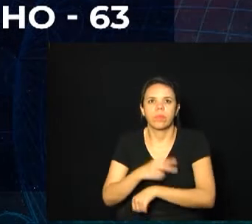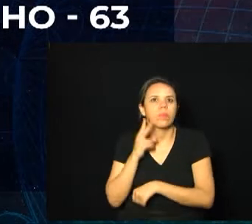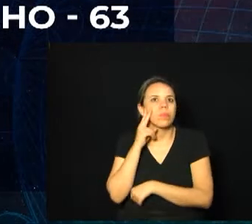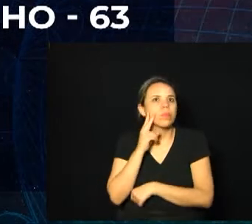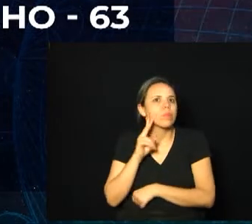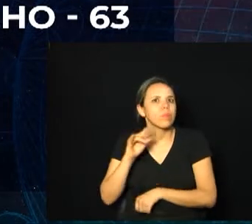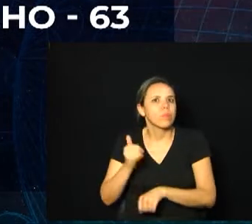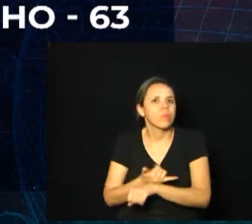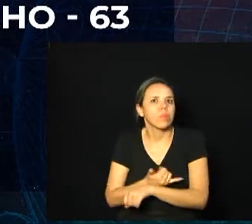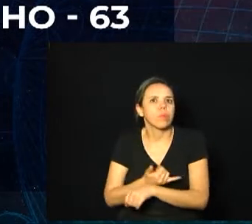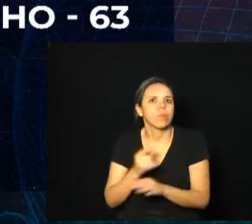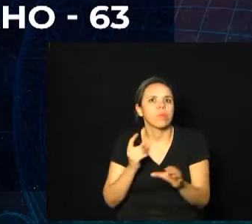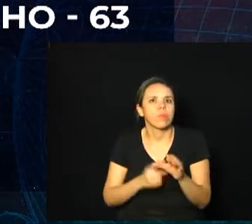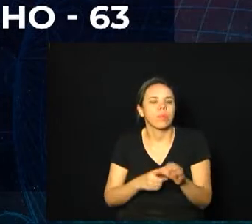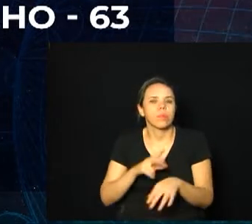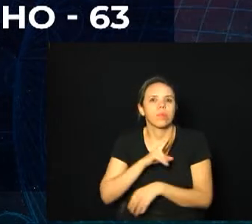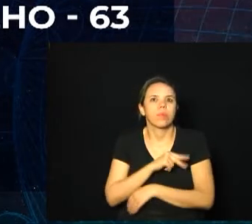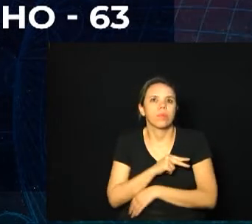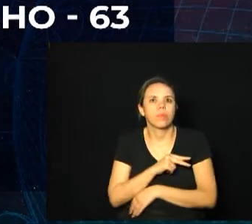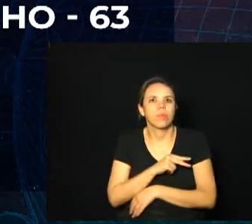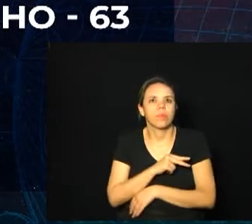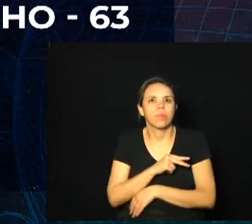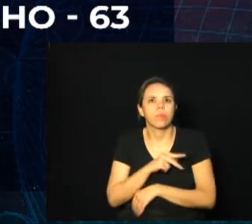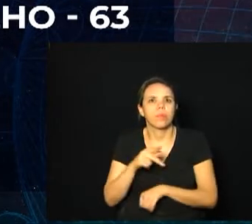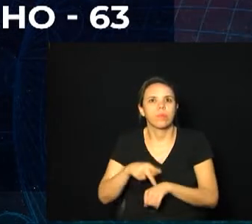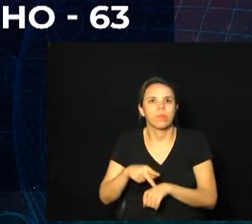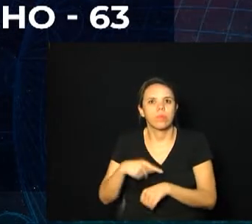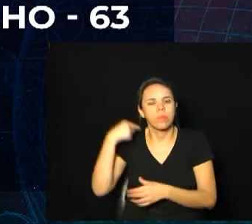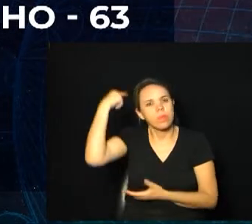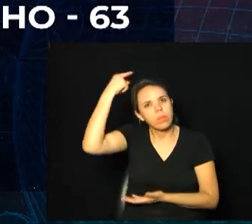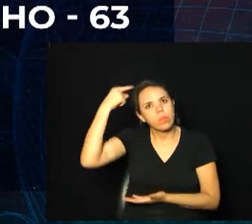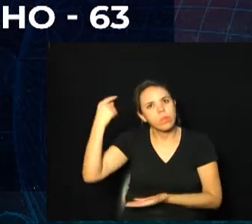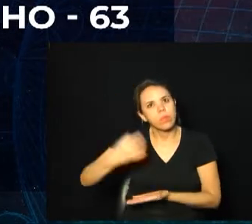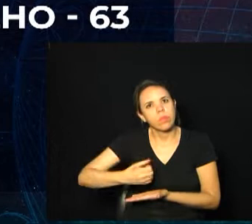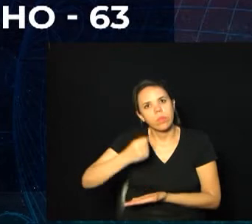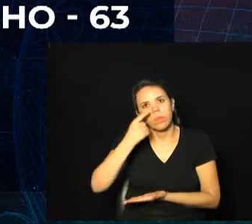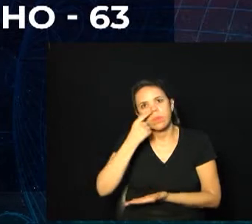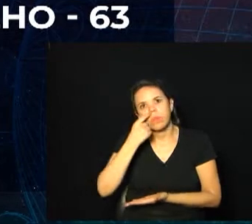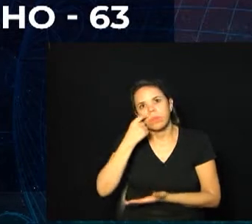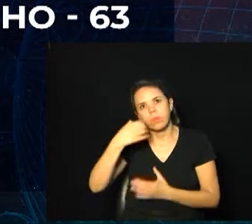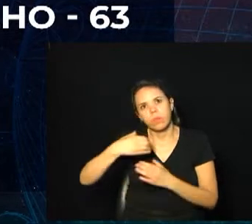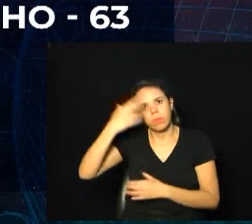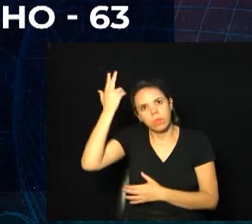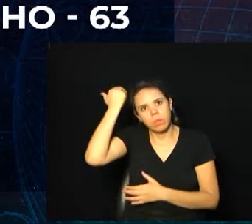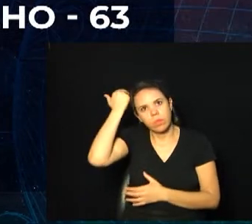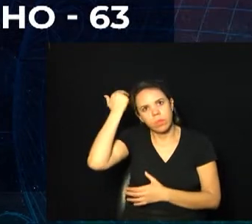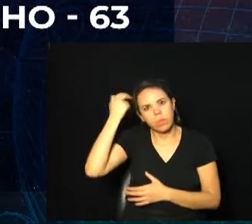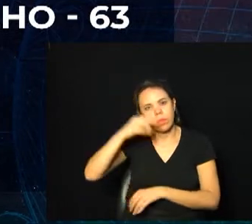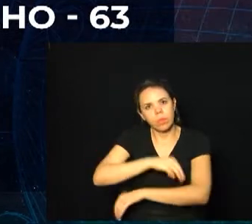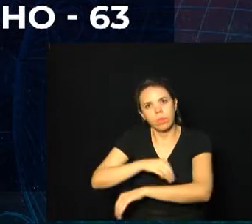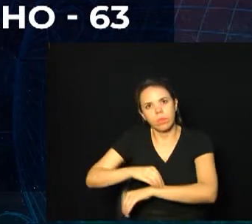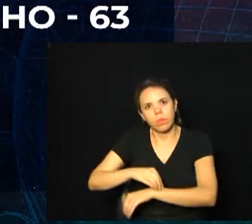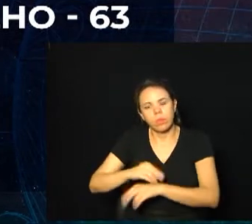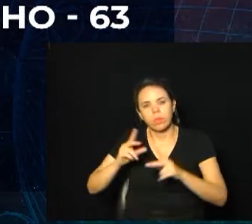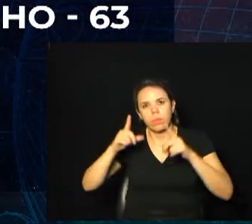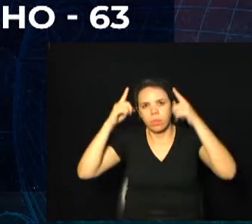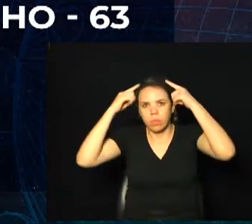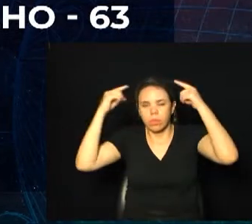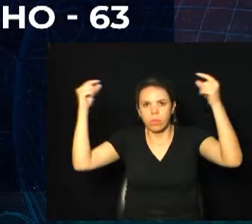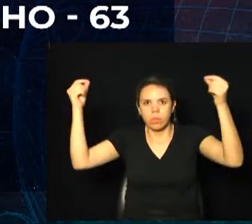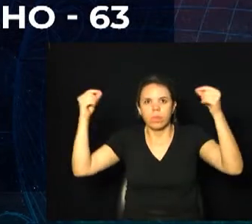Vinhedo, Jaguariúna, Cosmópolis, Arthur Nogueira, Pedreira, Santo Antônio de Posse, Engenheiro Coelho, Morungaba e